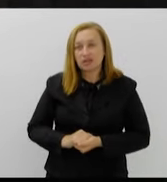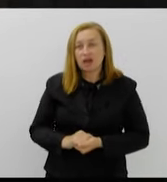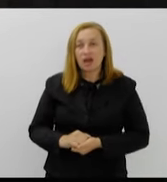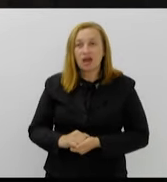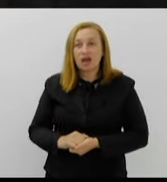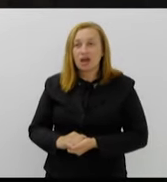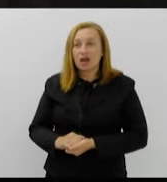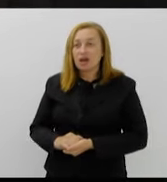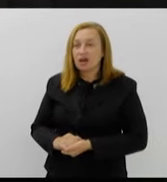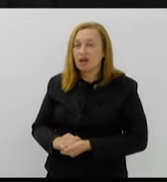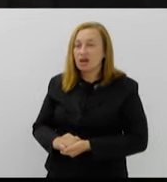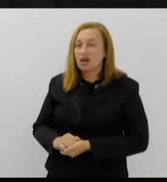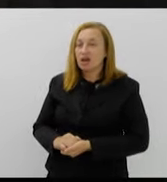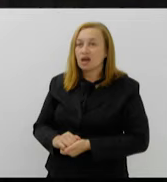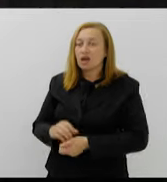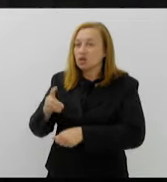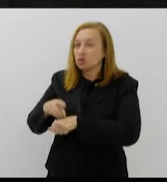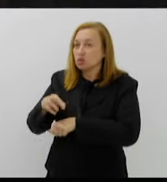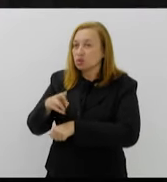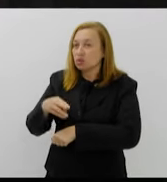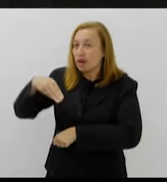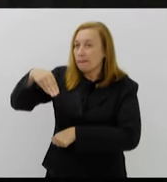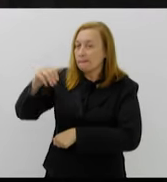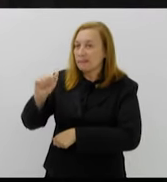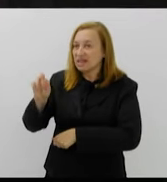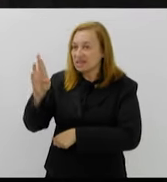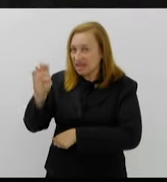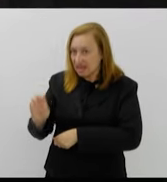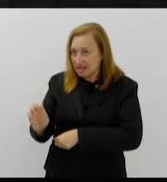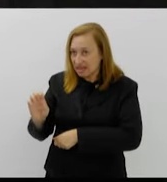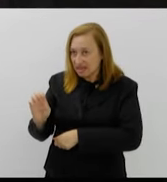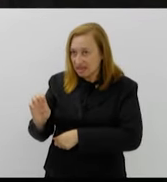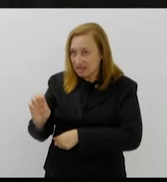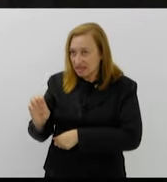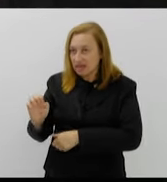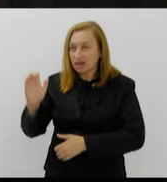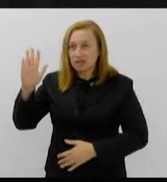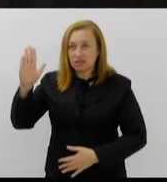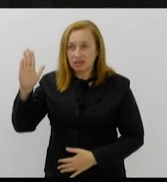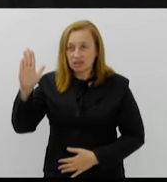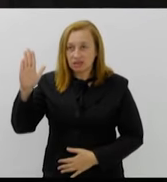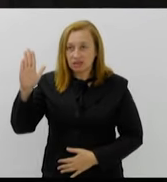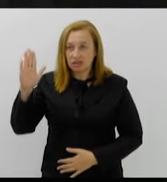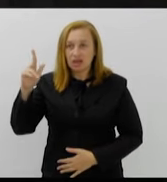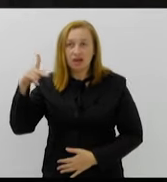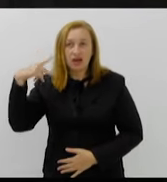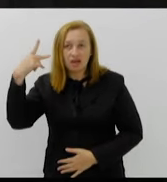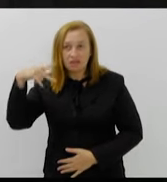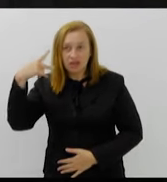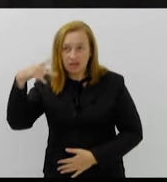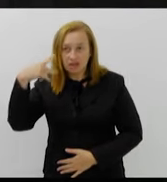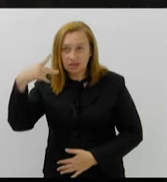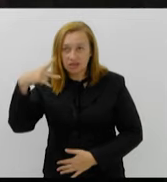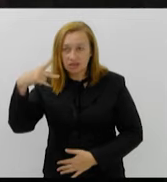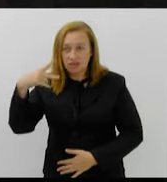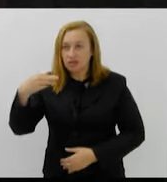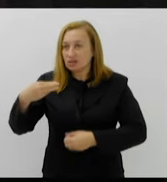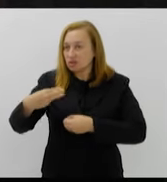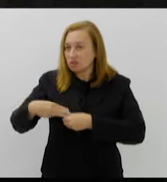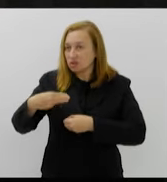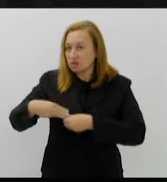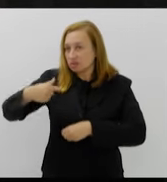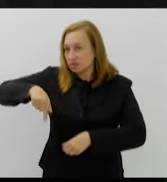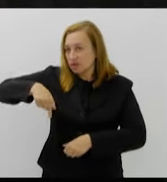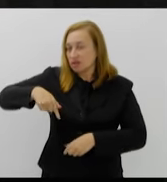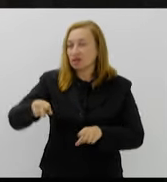senhora Doutora Marcele naida candidata a vereadora no município de Queimados